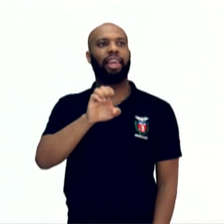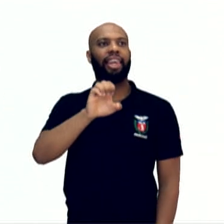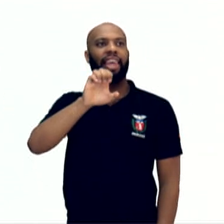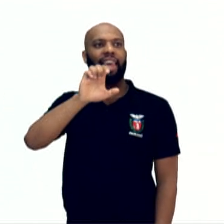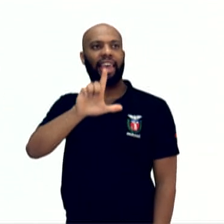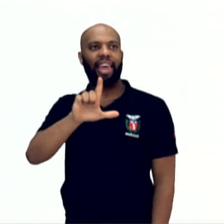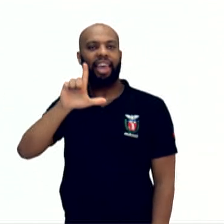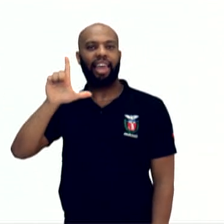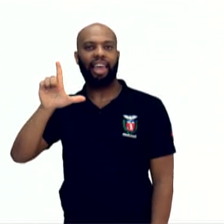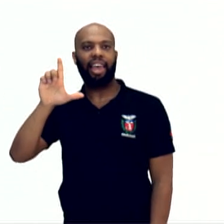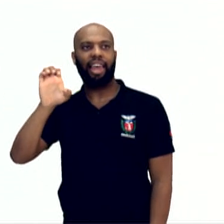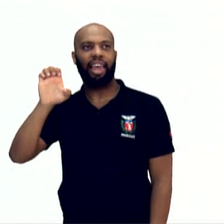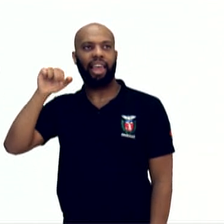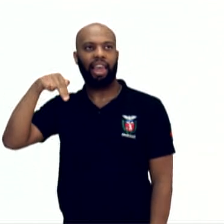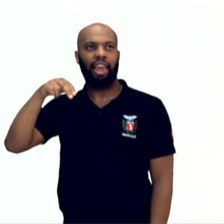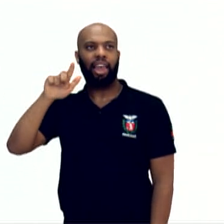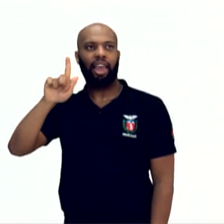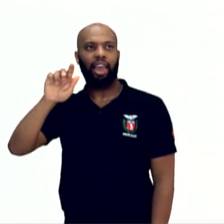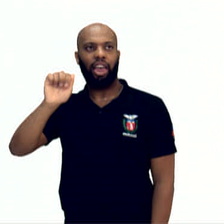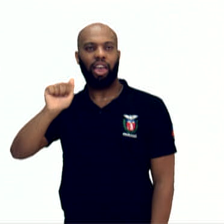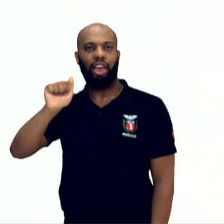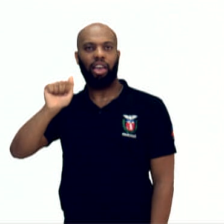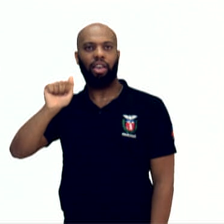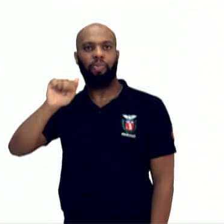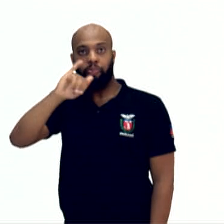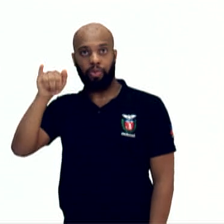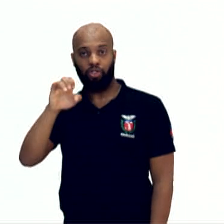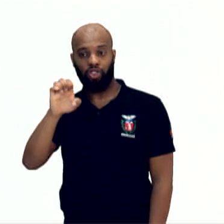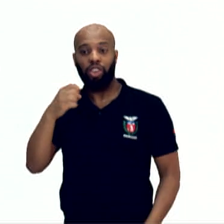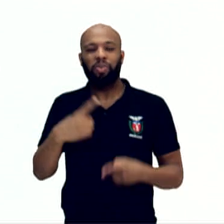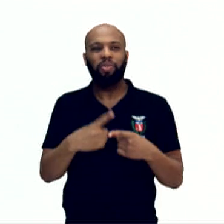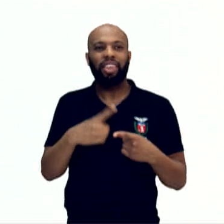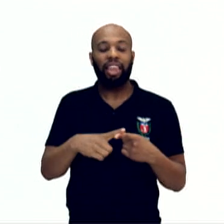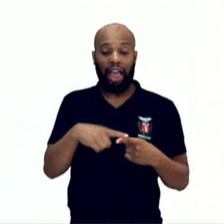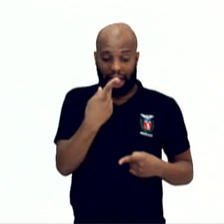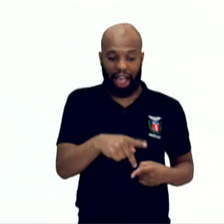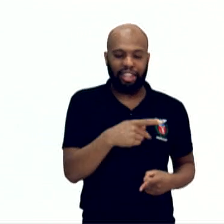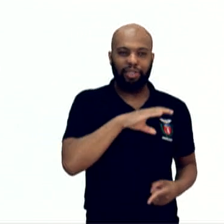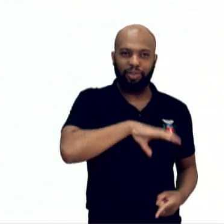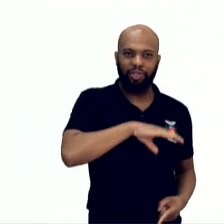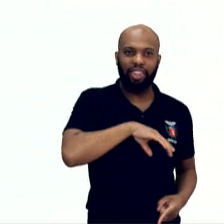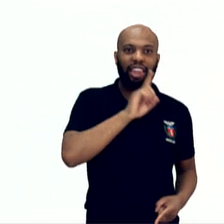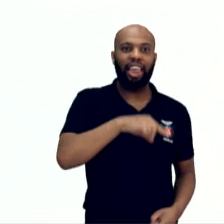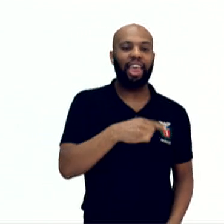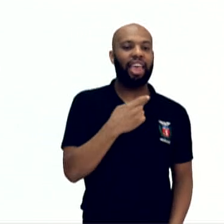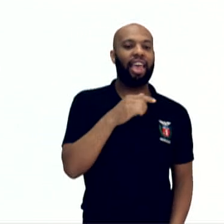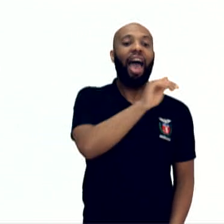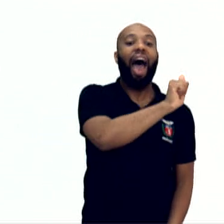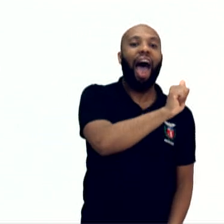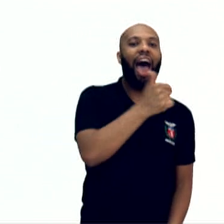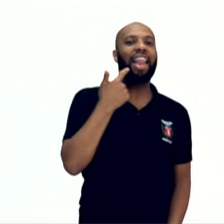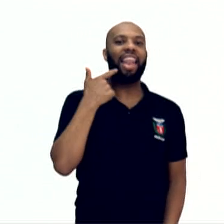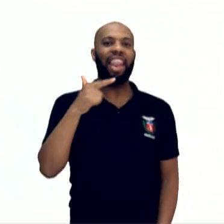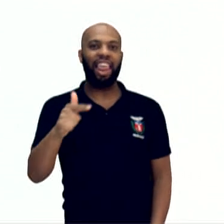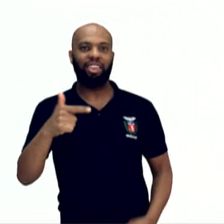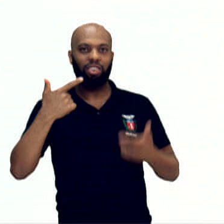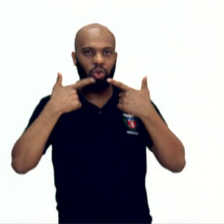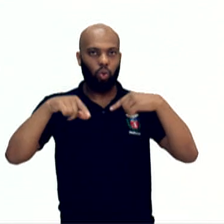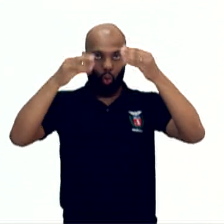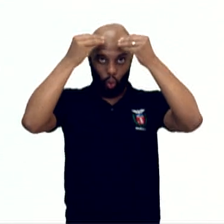a linguagem, palavra feminina, em espanhol masculina, el lenguaje. Um estilo de falar, de